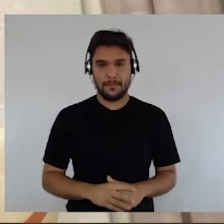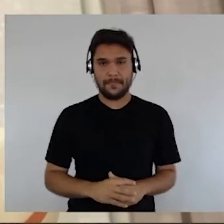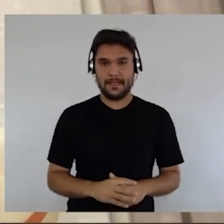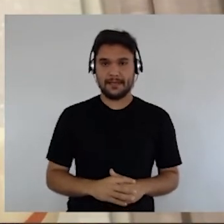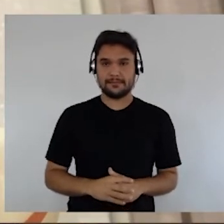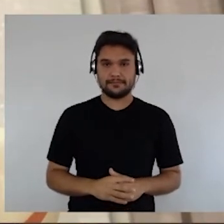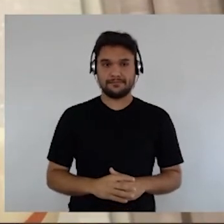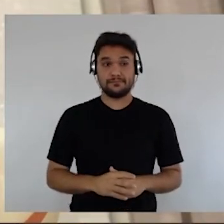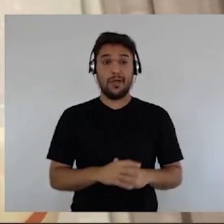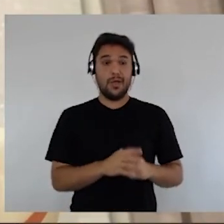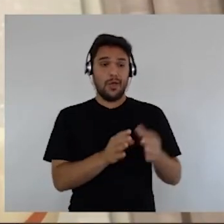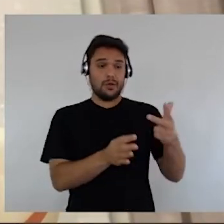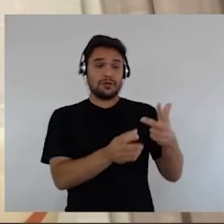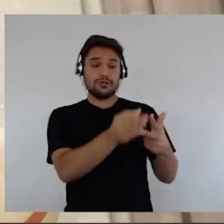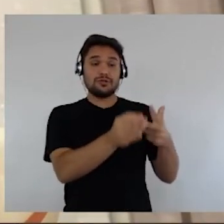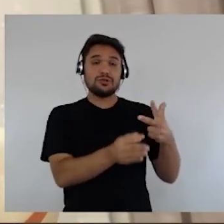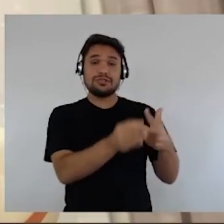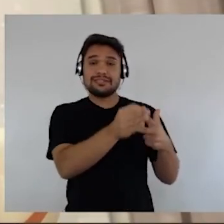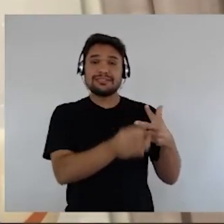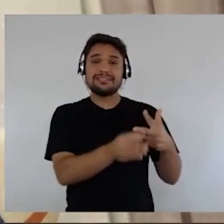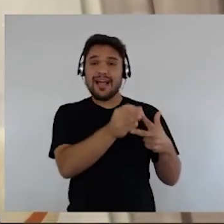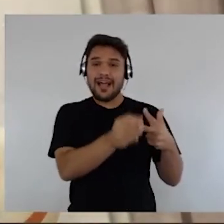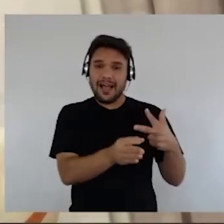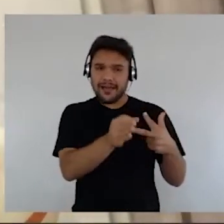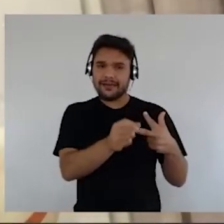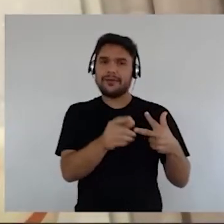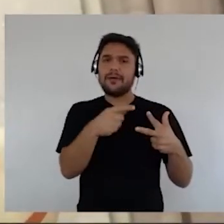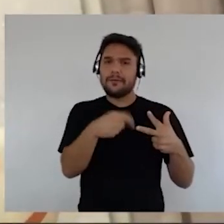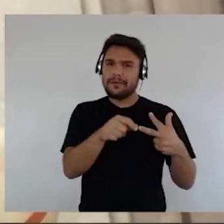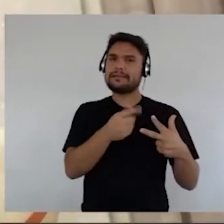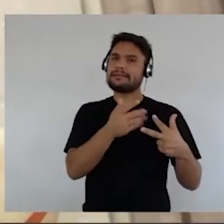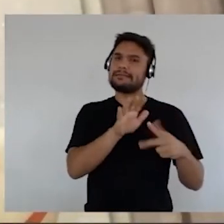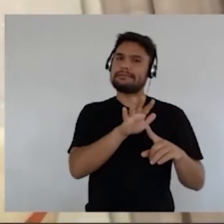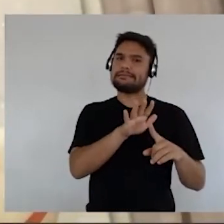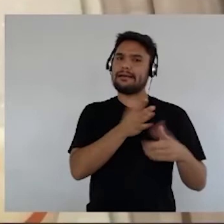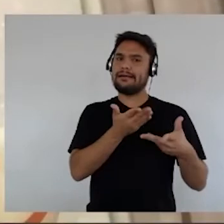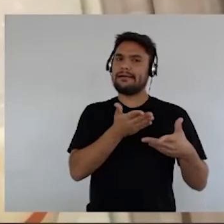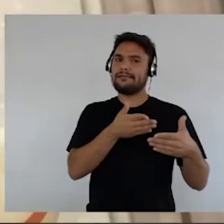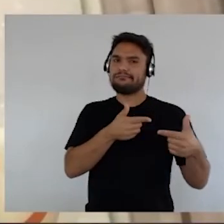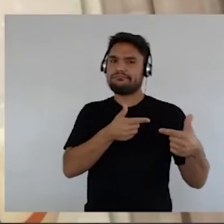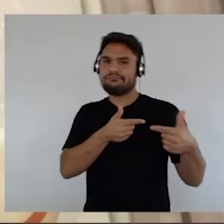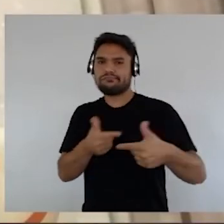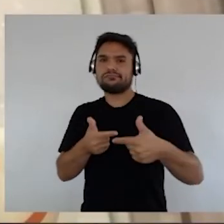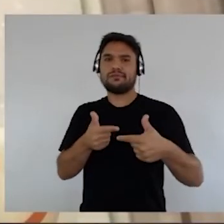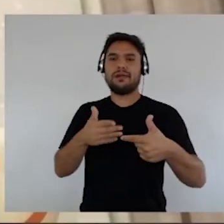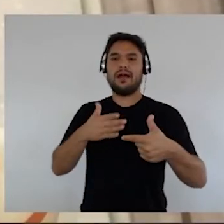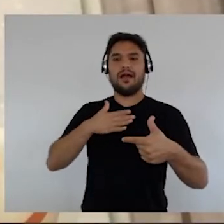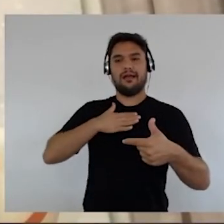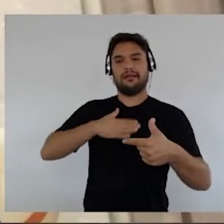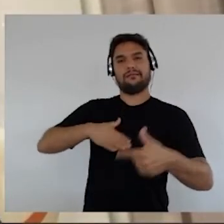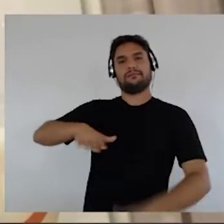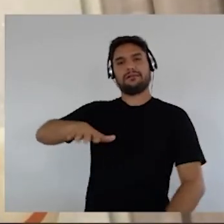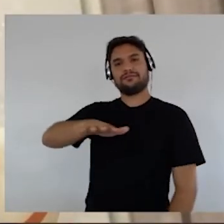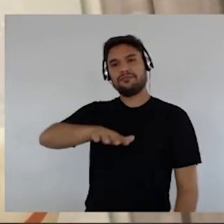O judiciário será, então, convidado a intervir para pacificar